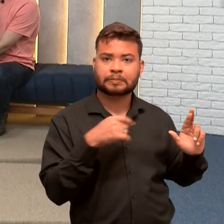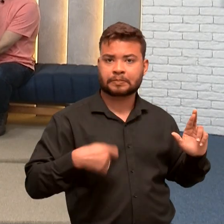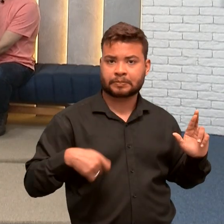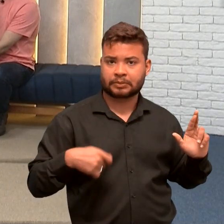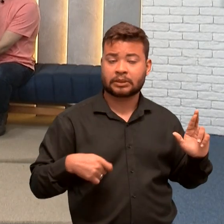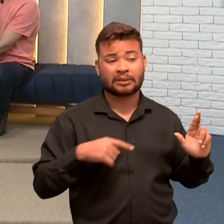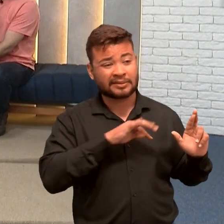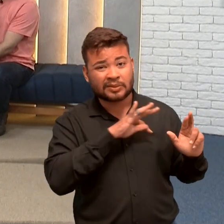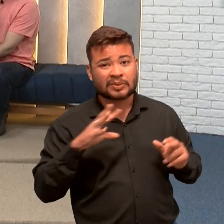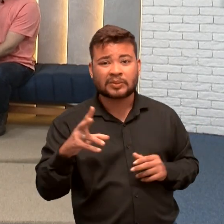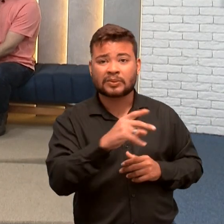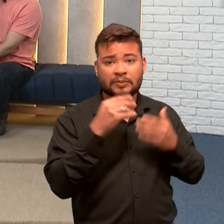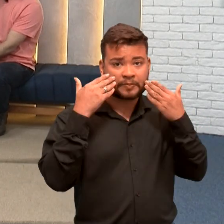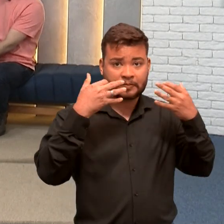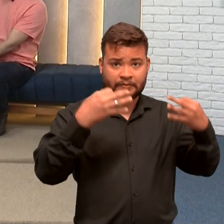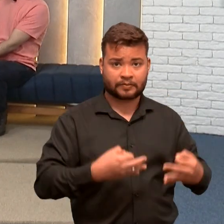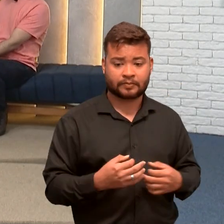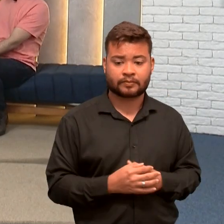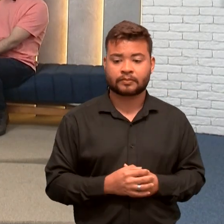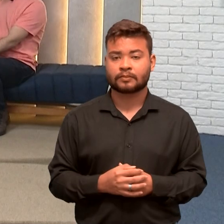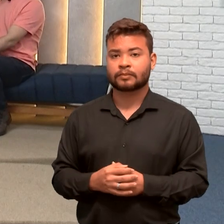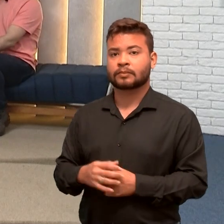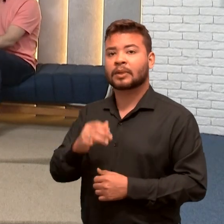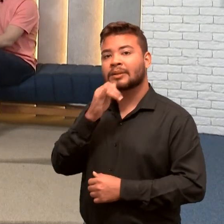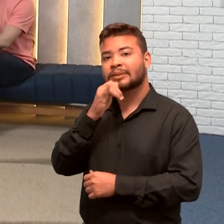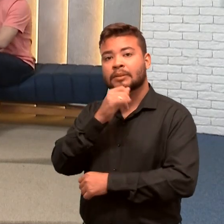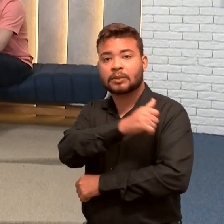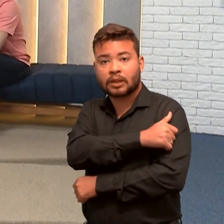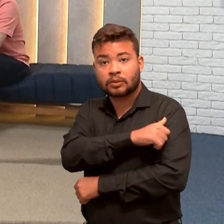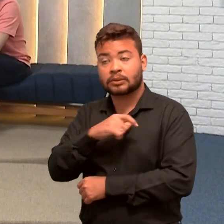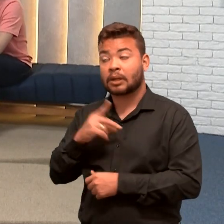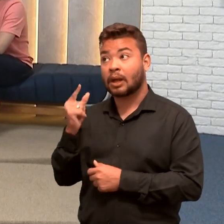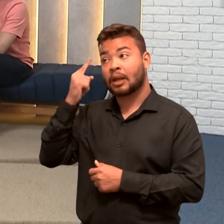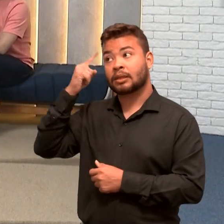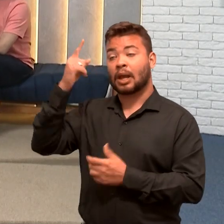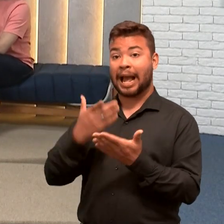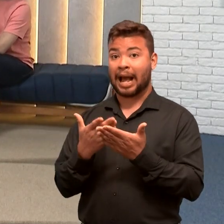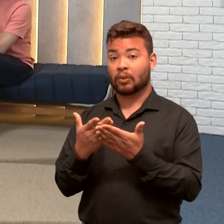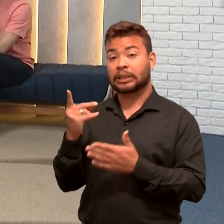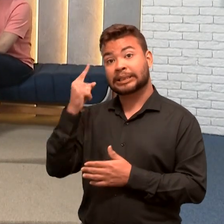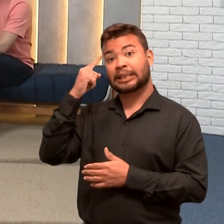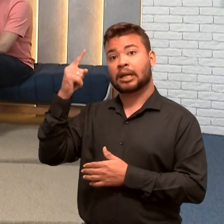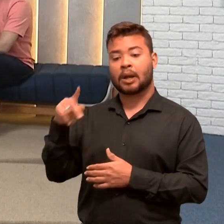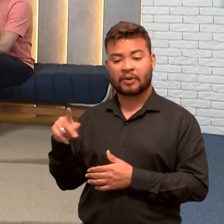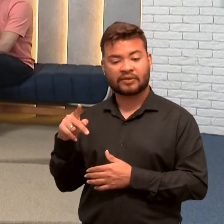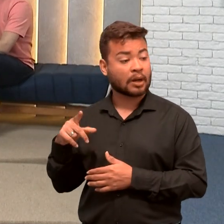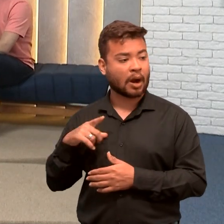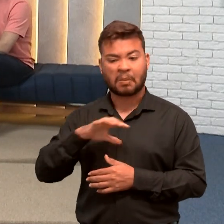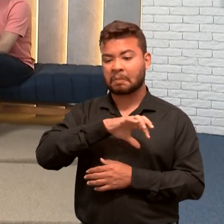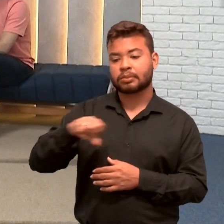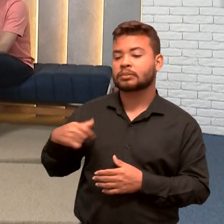princípio da honestidade. Exemplo. Um aluno desenvolve uma ideia durante uma aula, o professor se apropria daquilo e leva para